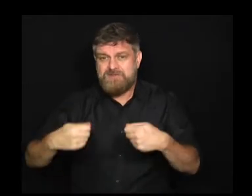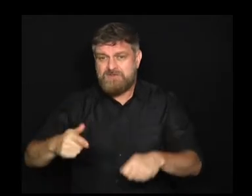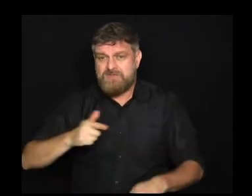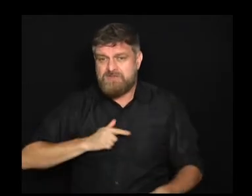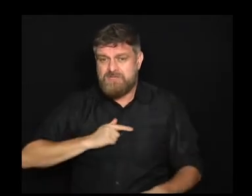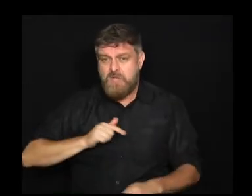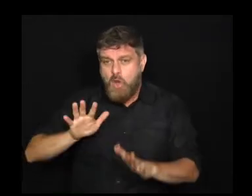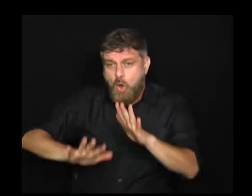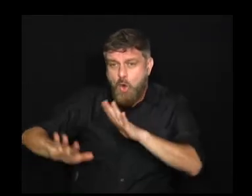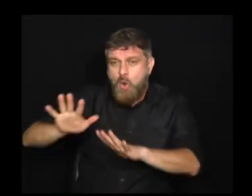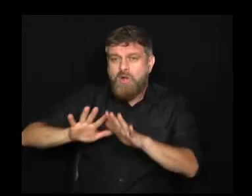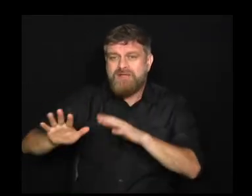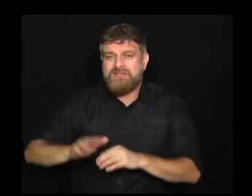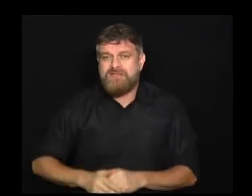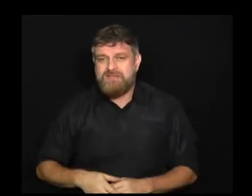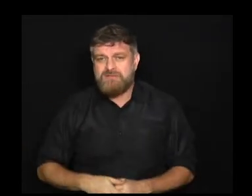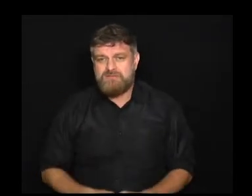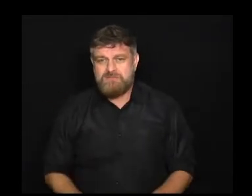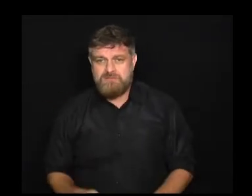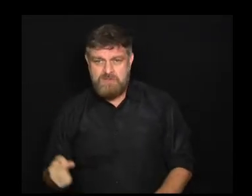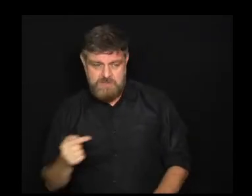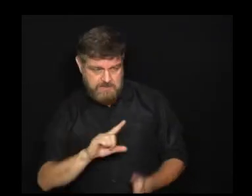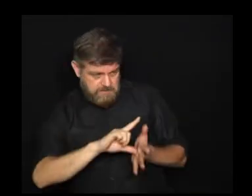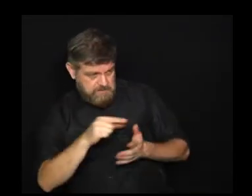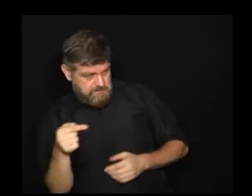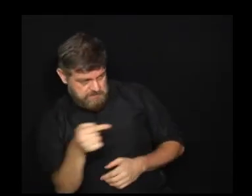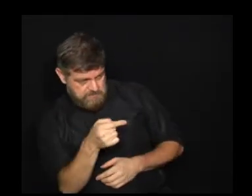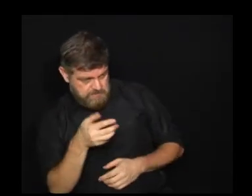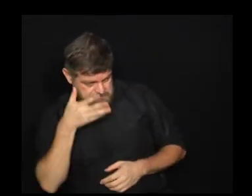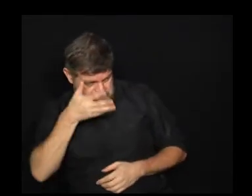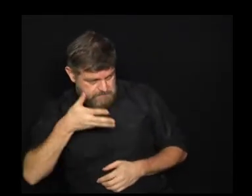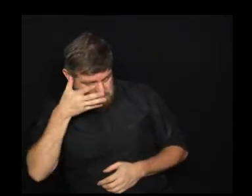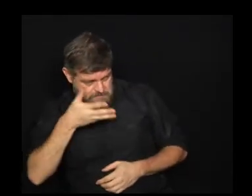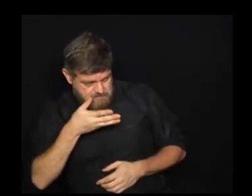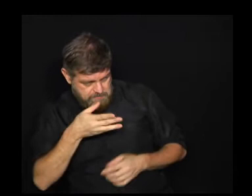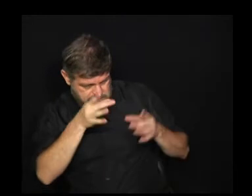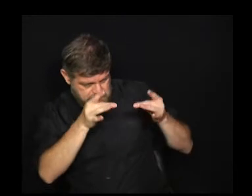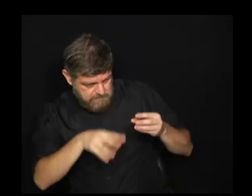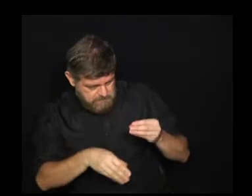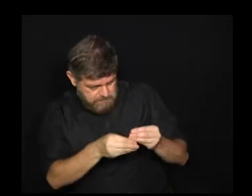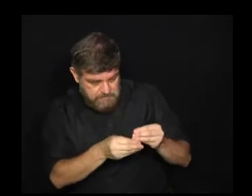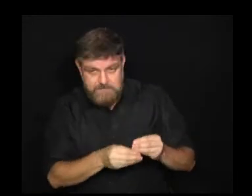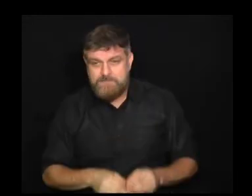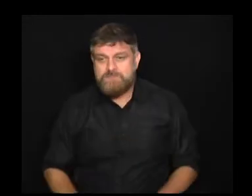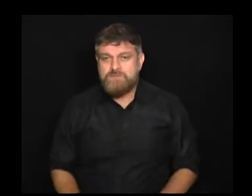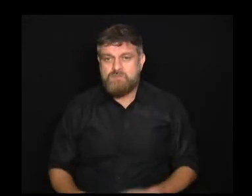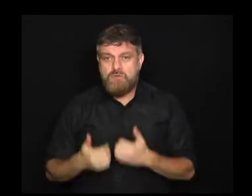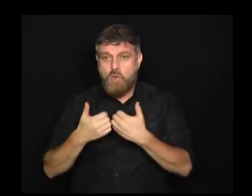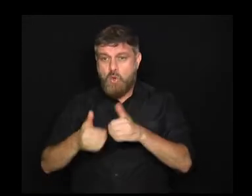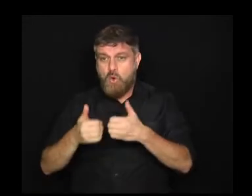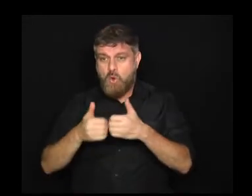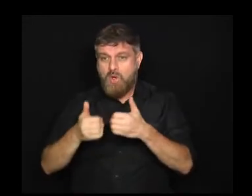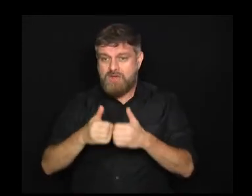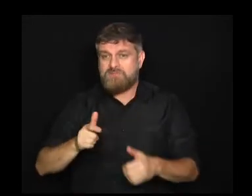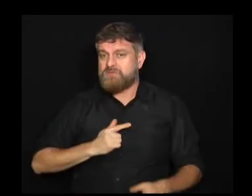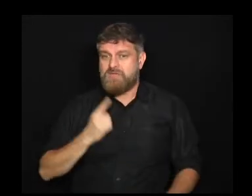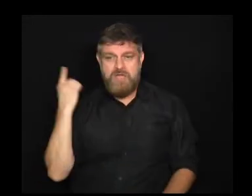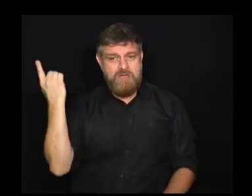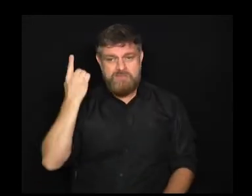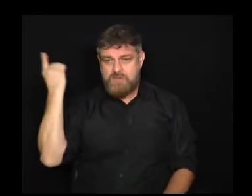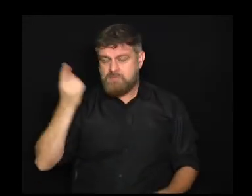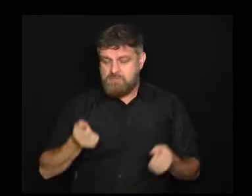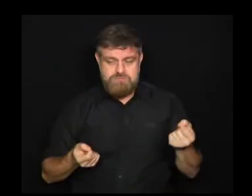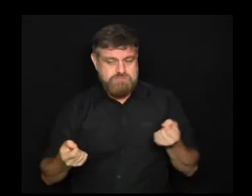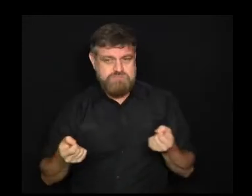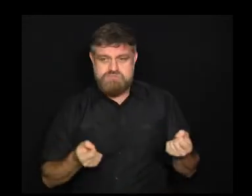cuidado um pouco maior, acho que talvez, né, o Marcos vai comentar sobre isso, mas na verdade não é. O transporte é feito numa ambulância da mesma forma